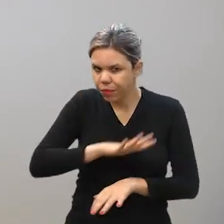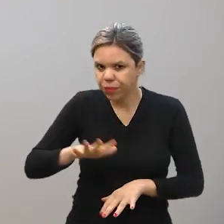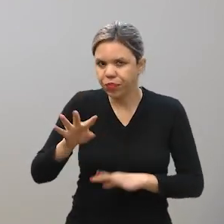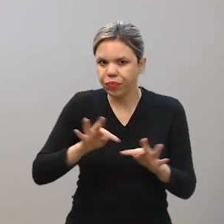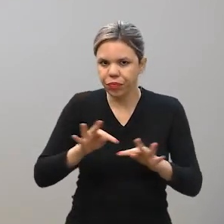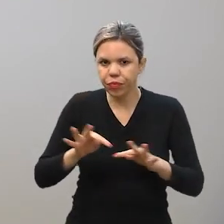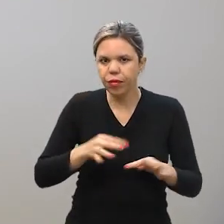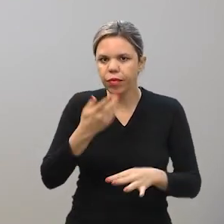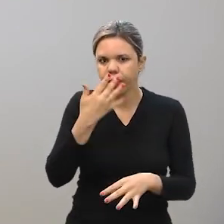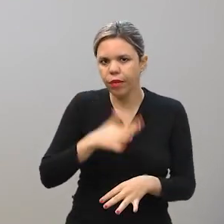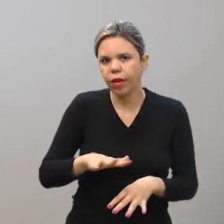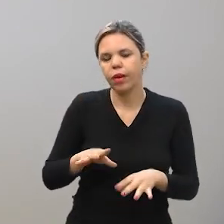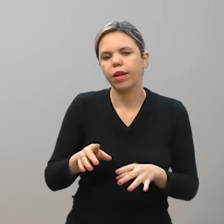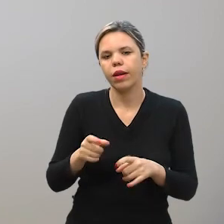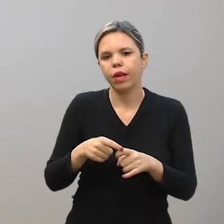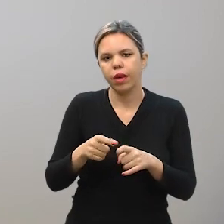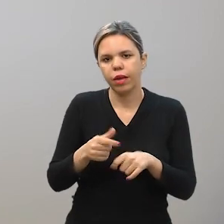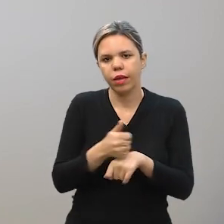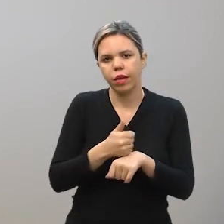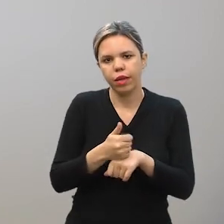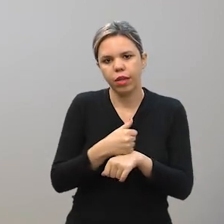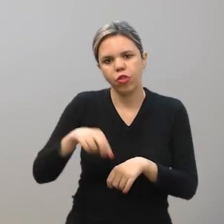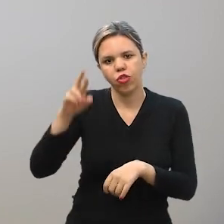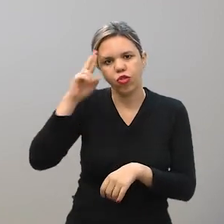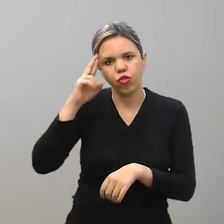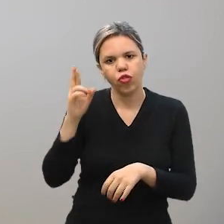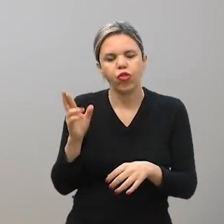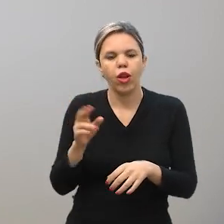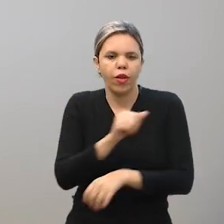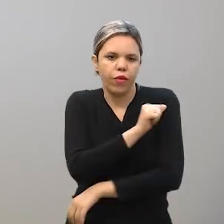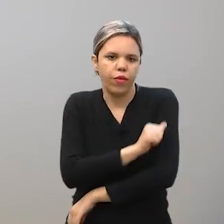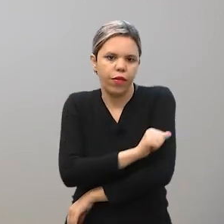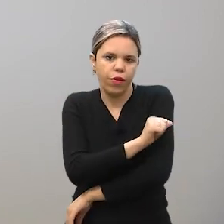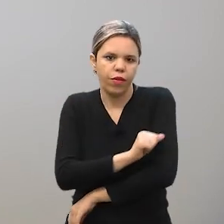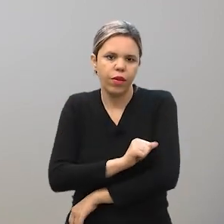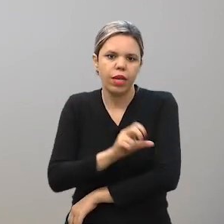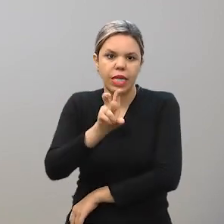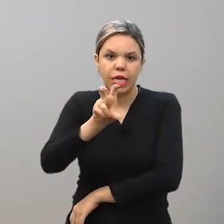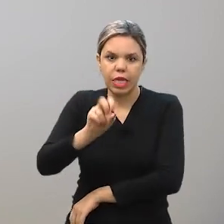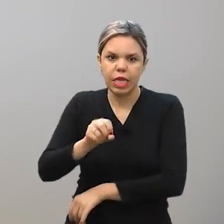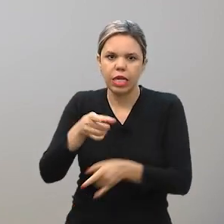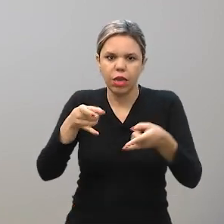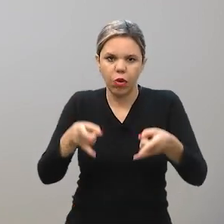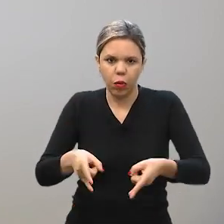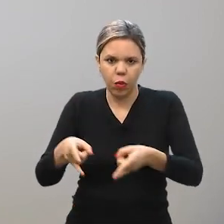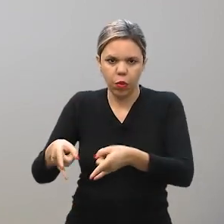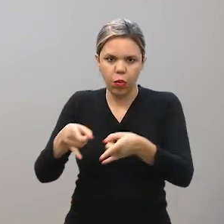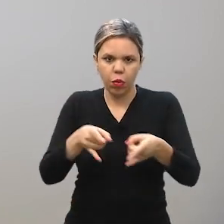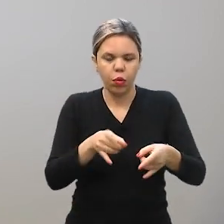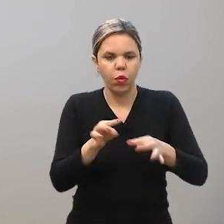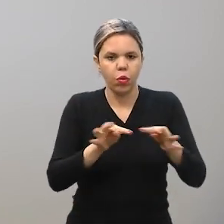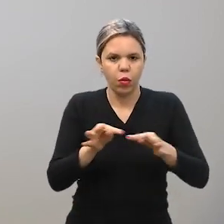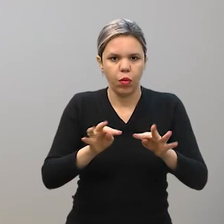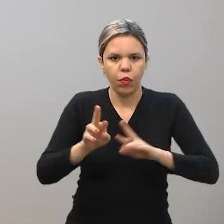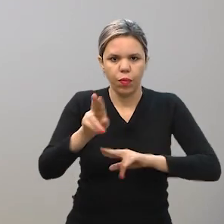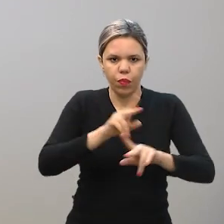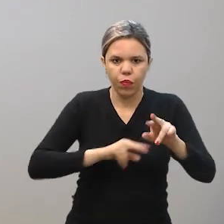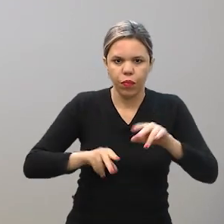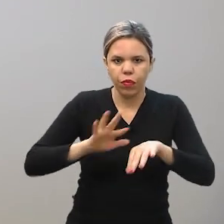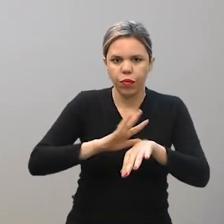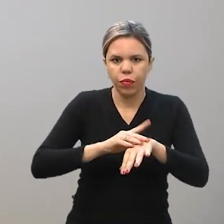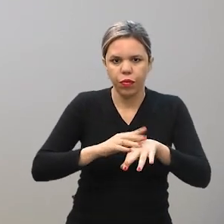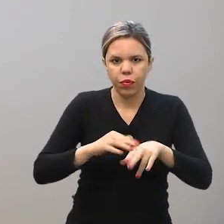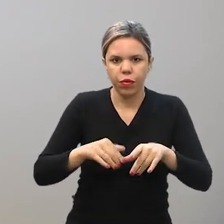E, inclusive, eu chefiava uma enfermaria com 50 leitos, com as diferentes